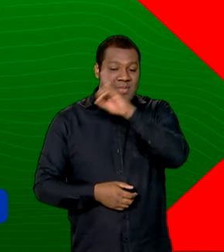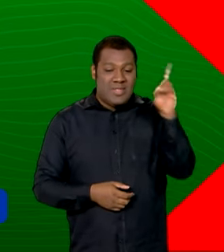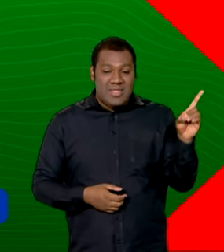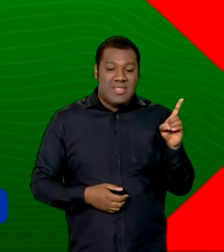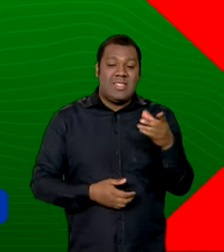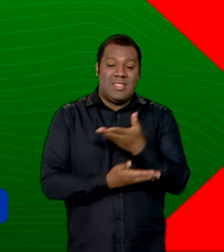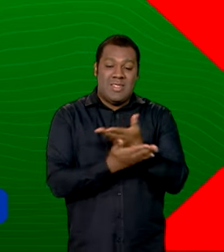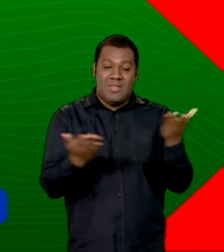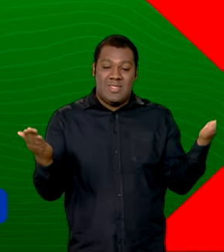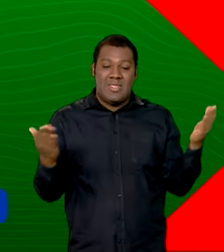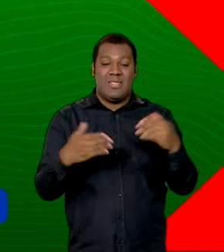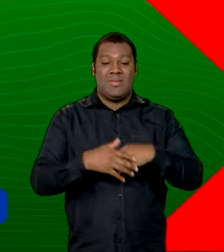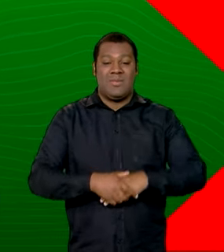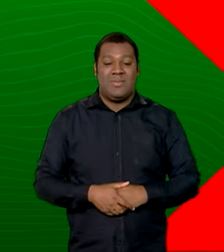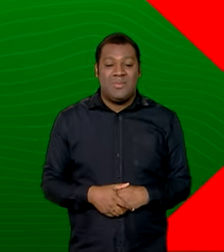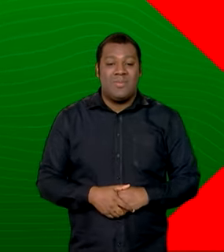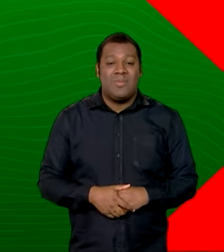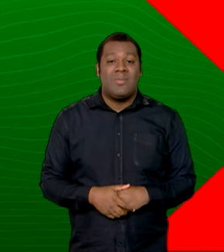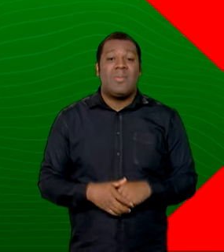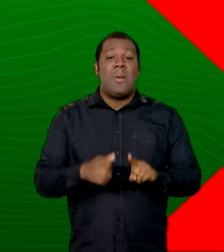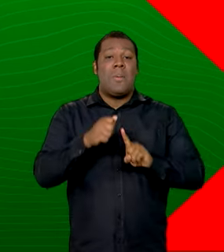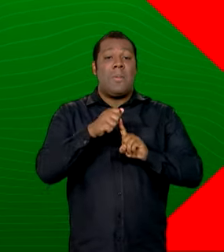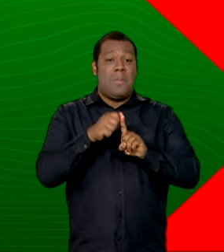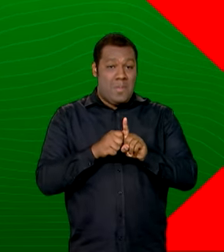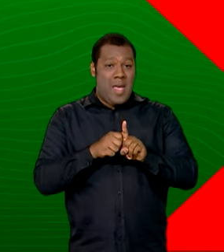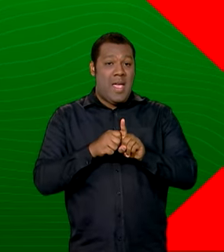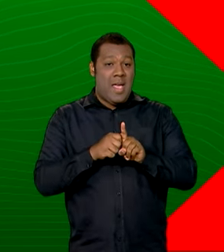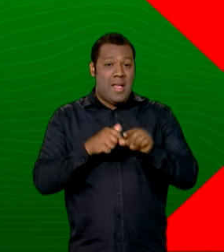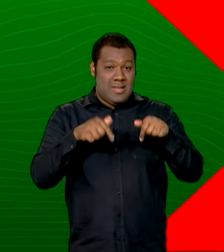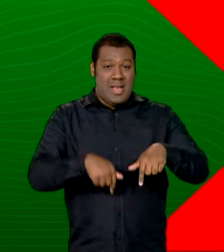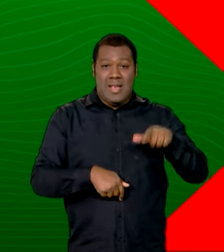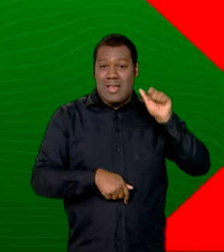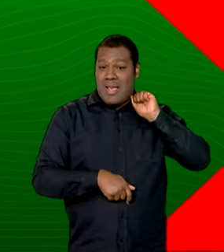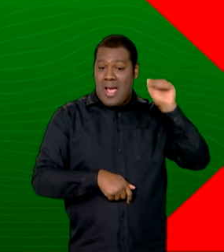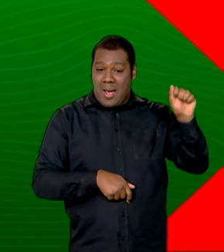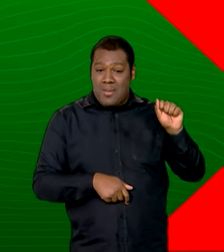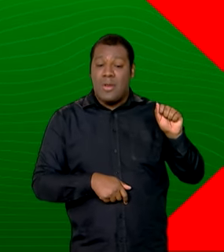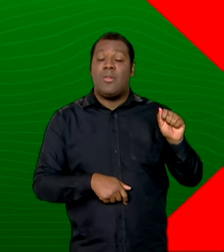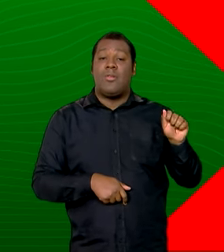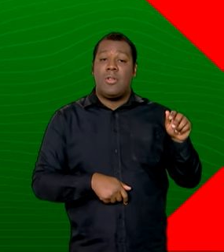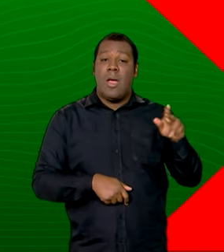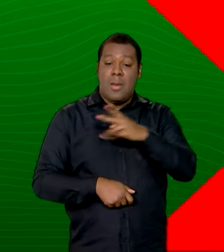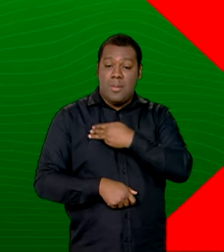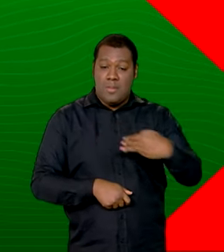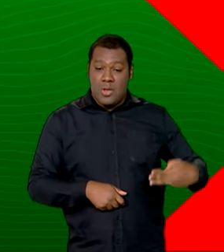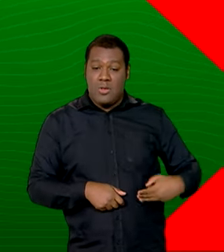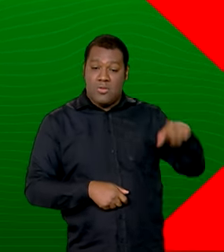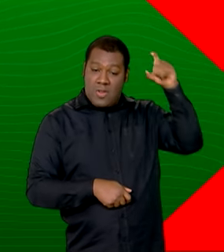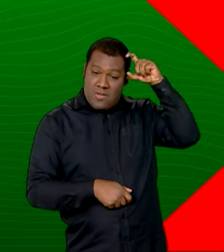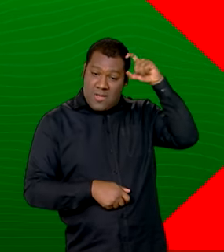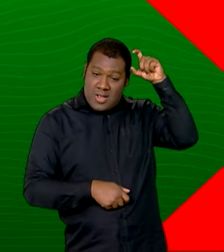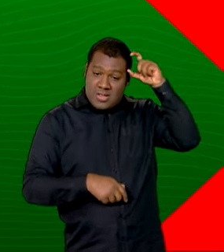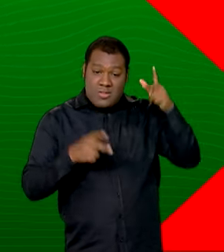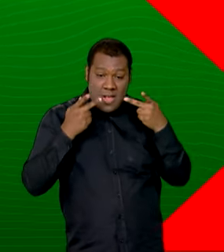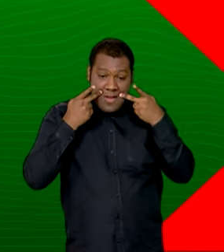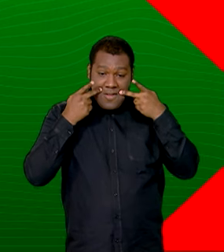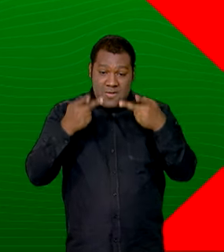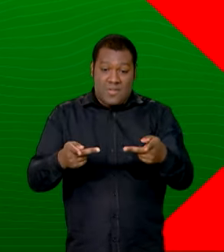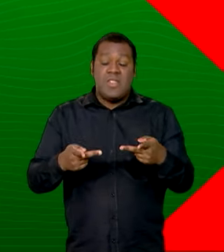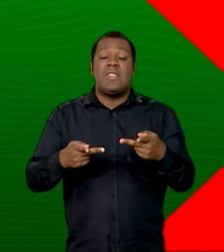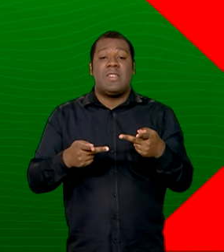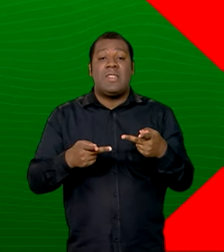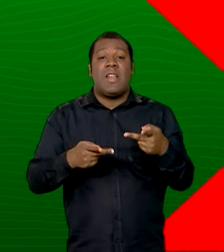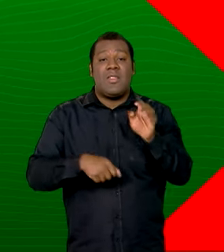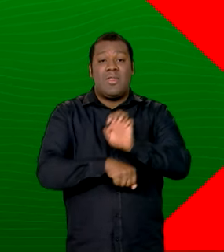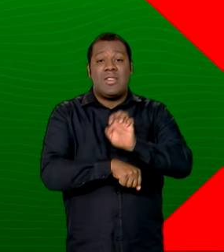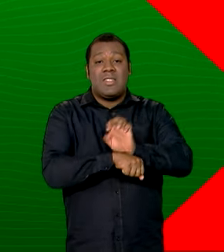Ministro valdis nesse mês o senhor esteve aqui no Ceará no comecinho de Abril durante a assinatura da ordem de serviço das obras do